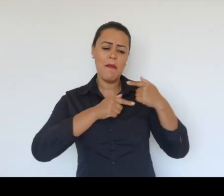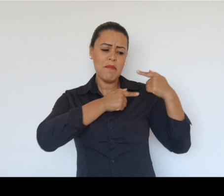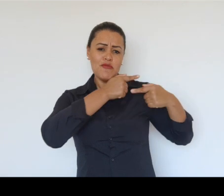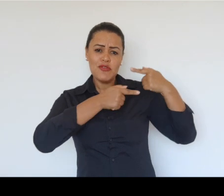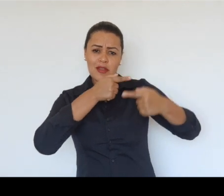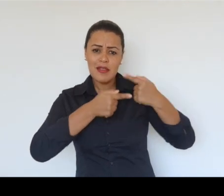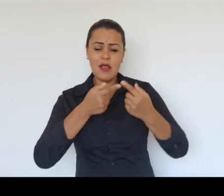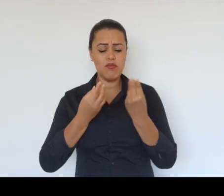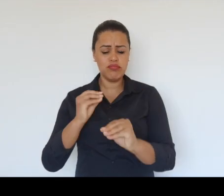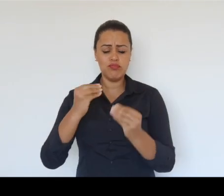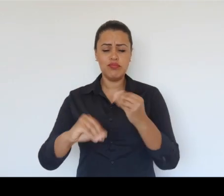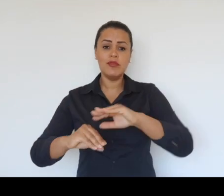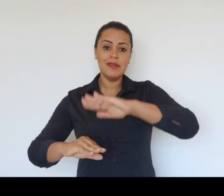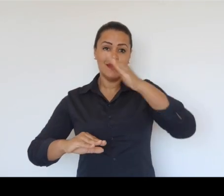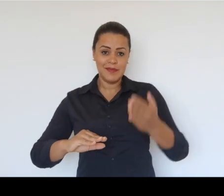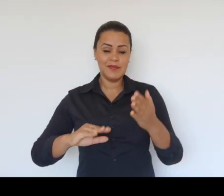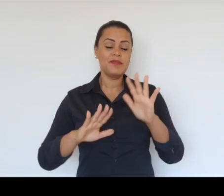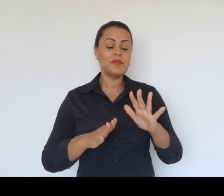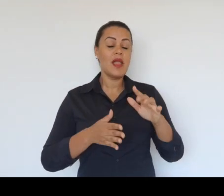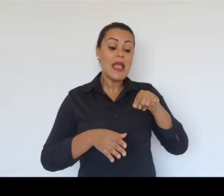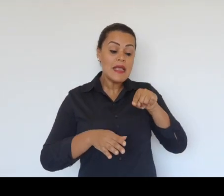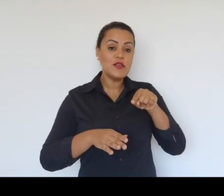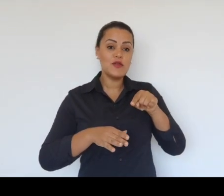gerações nesse mesmo lugar. Isso é um quebra-coquinho.